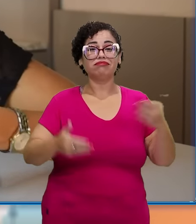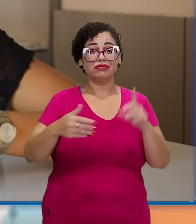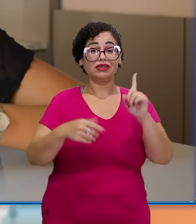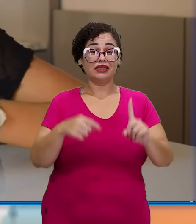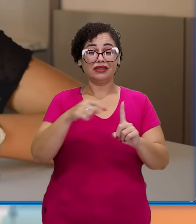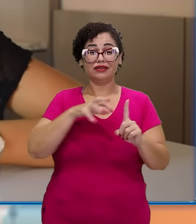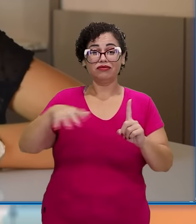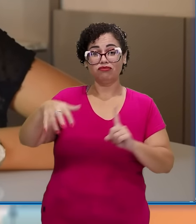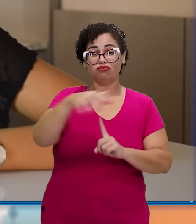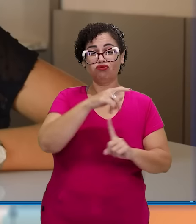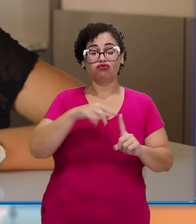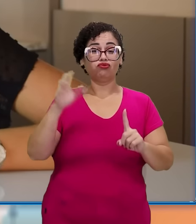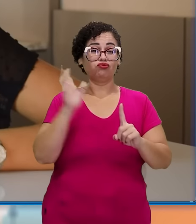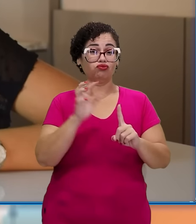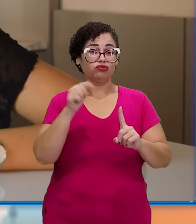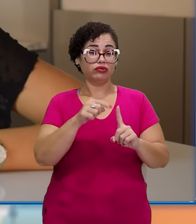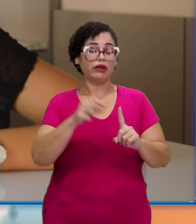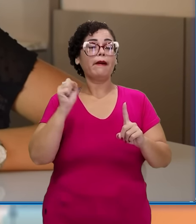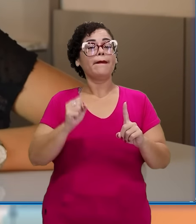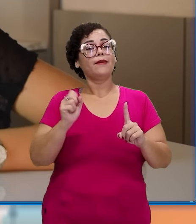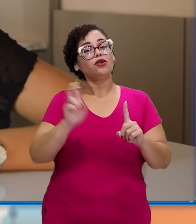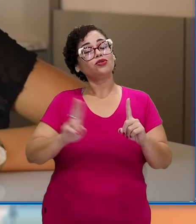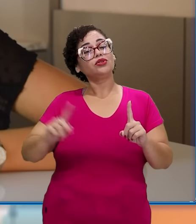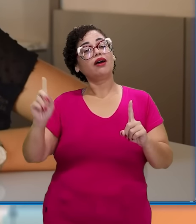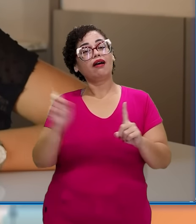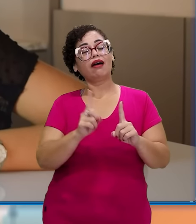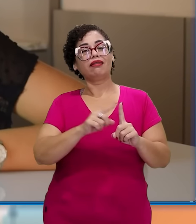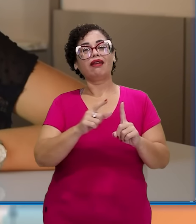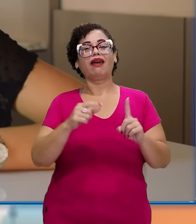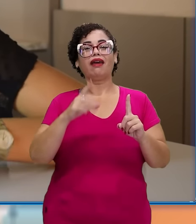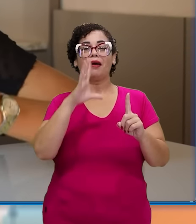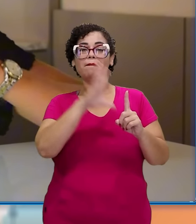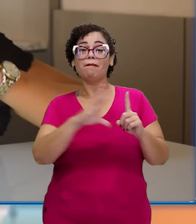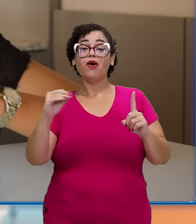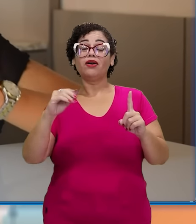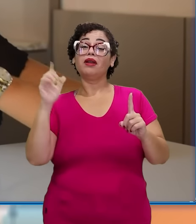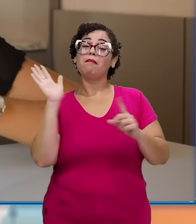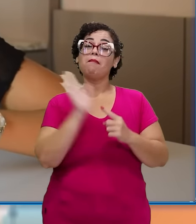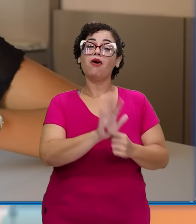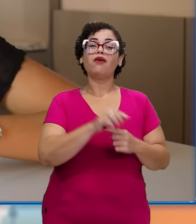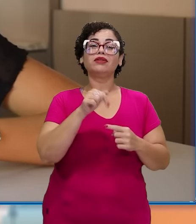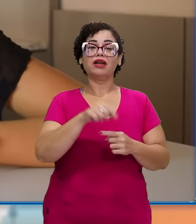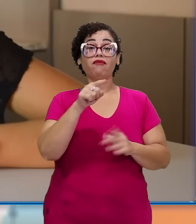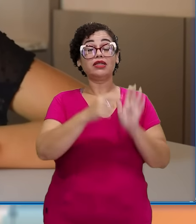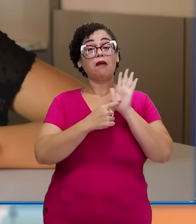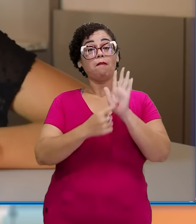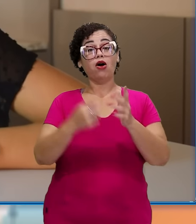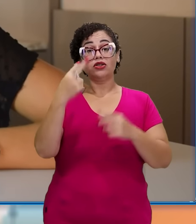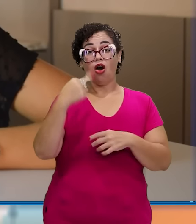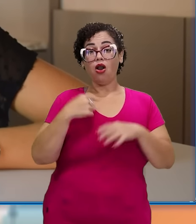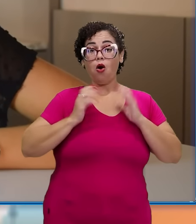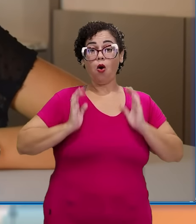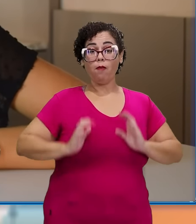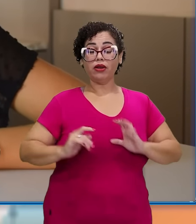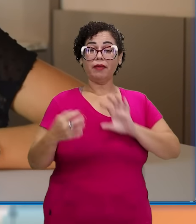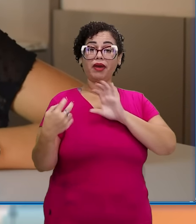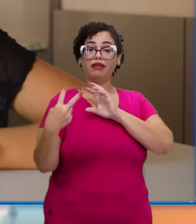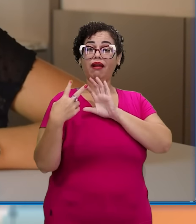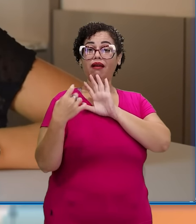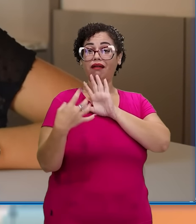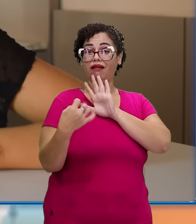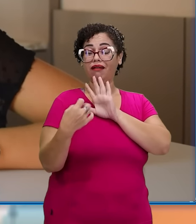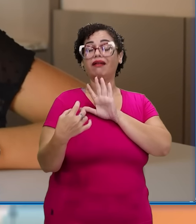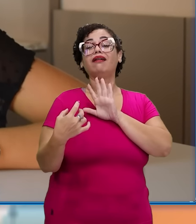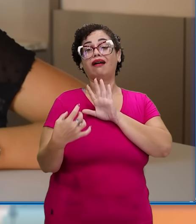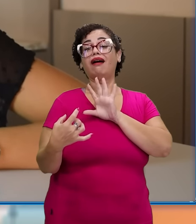adultos que convivem com essa pessoa contea podem utilizar da modelagem ou seja demonstrar